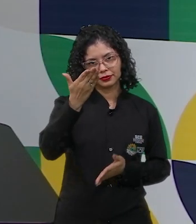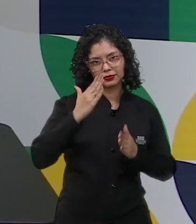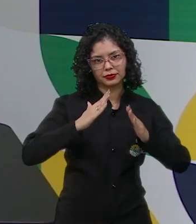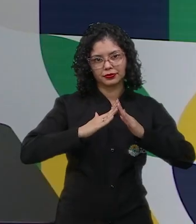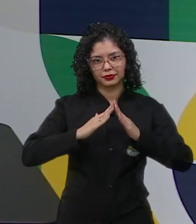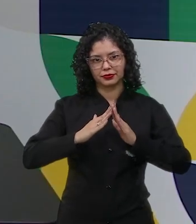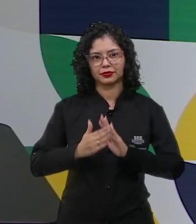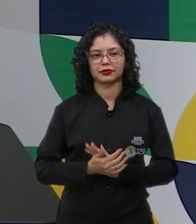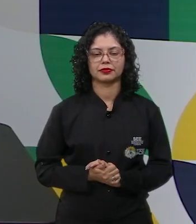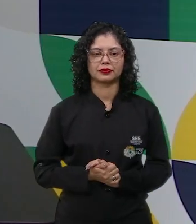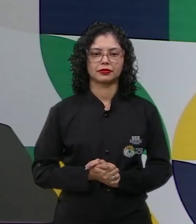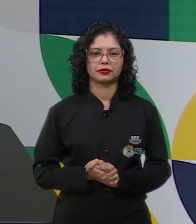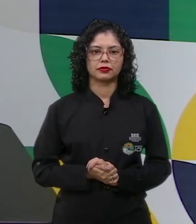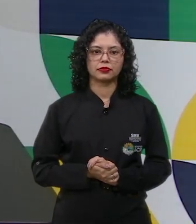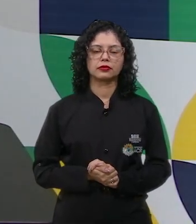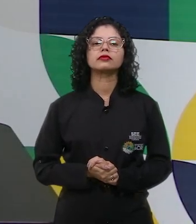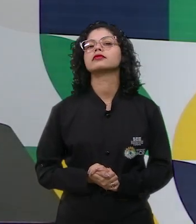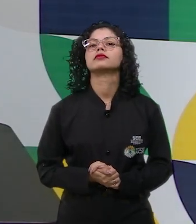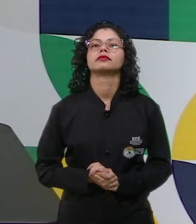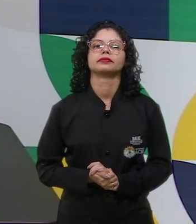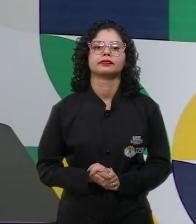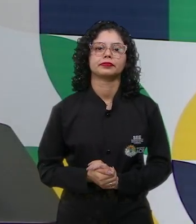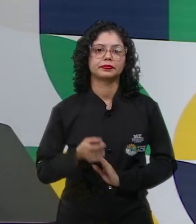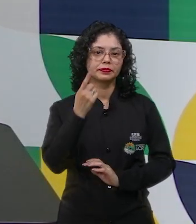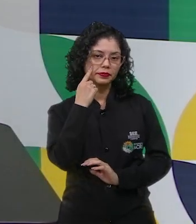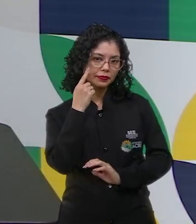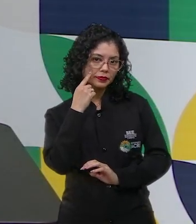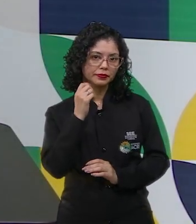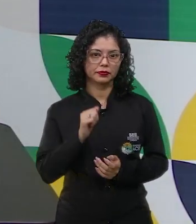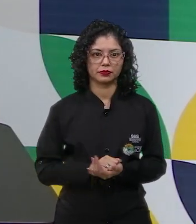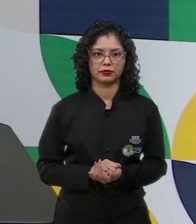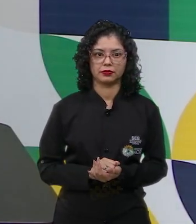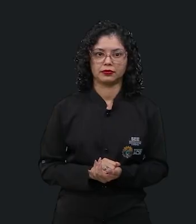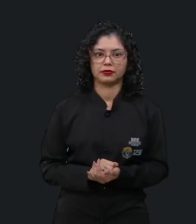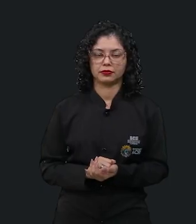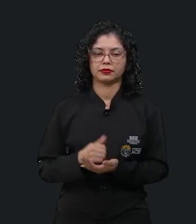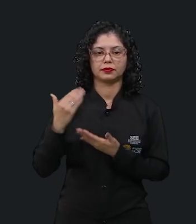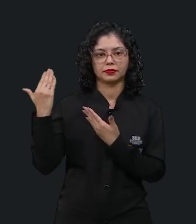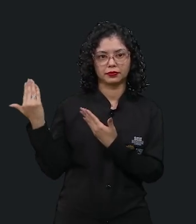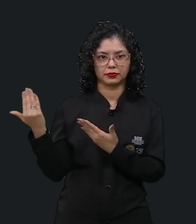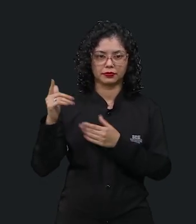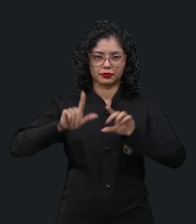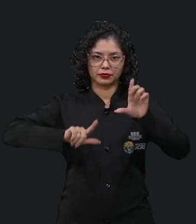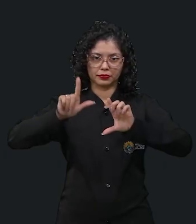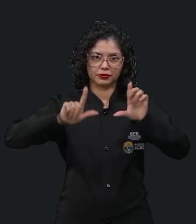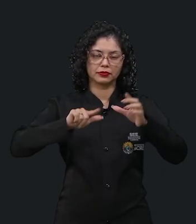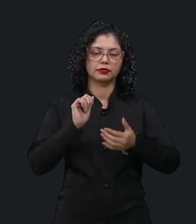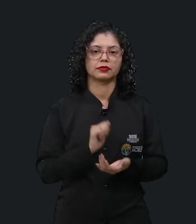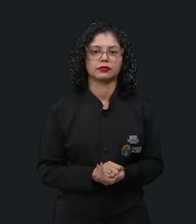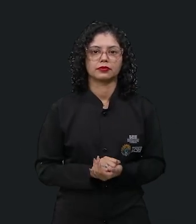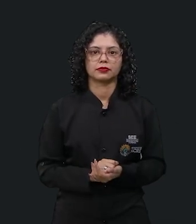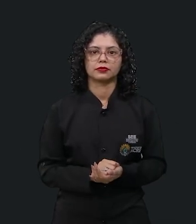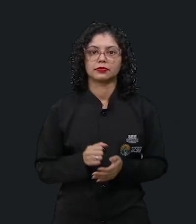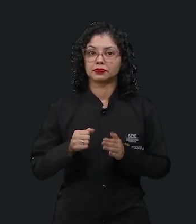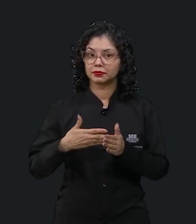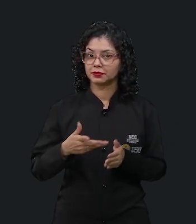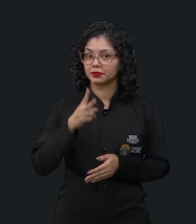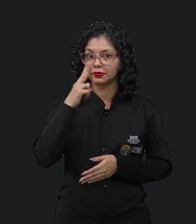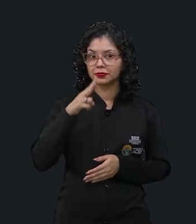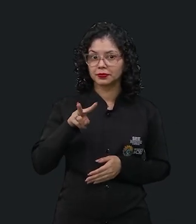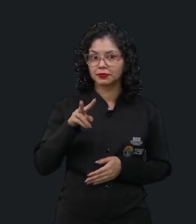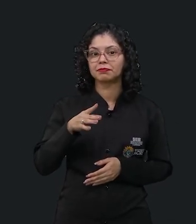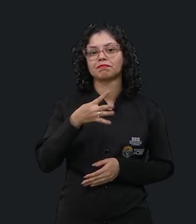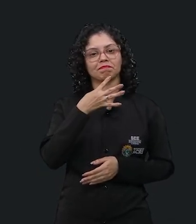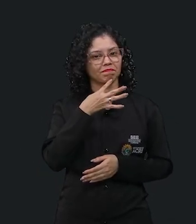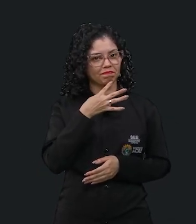na sua casa. E aí, gente, olha aqui esse panorama aqui das TVs, né? Então, acho que muitos de vocês não